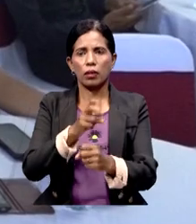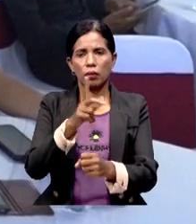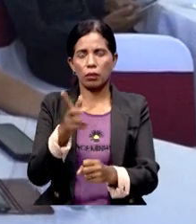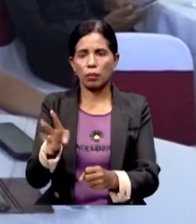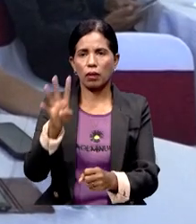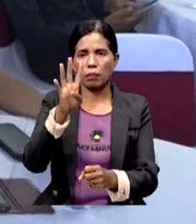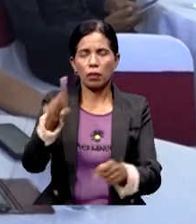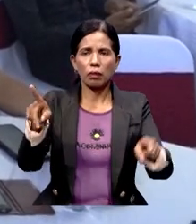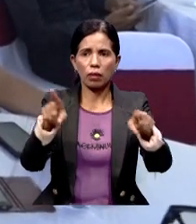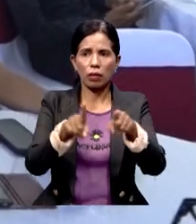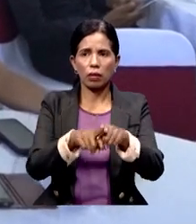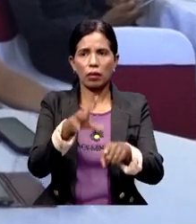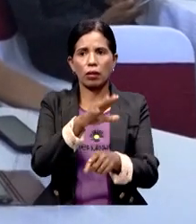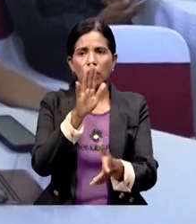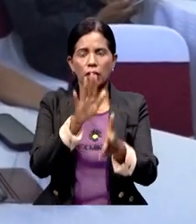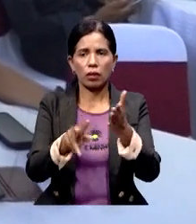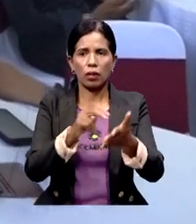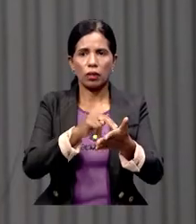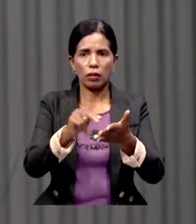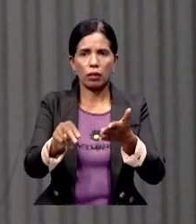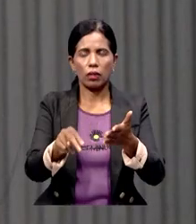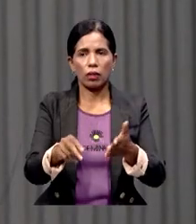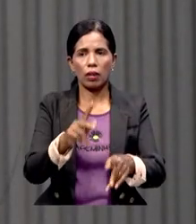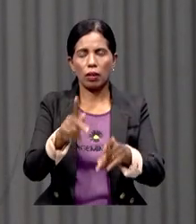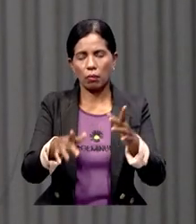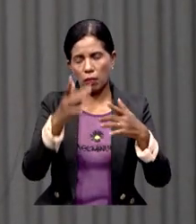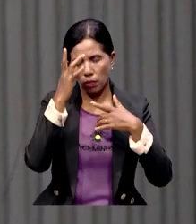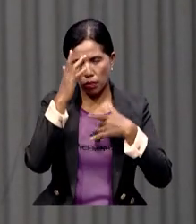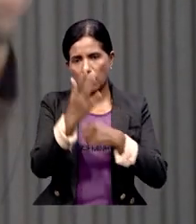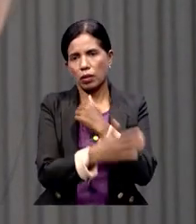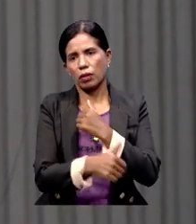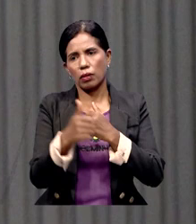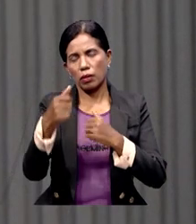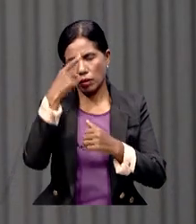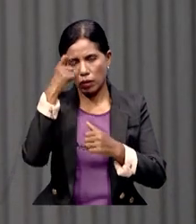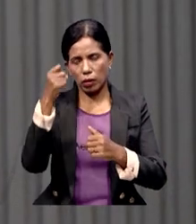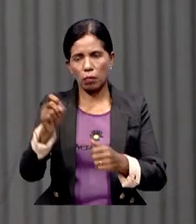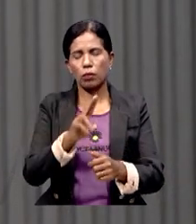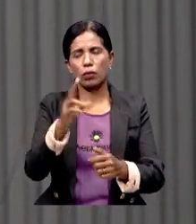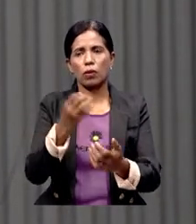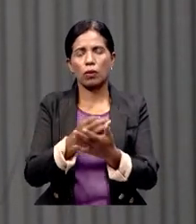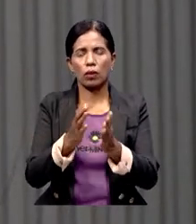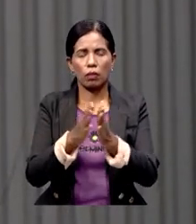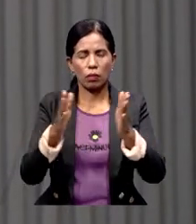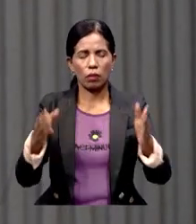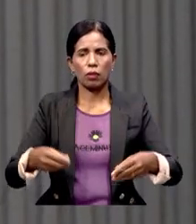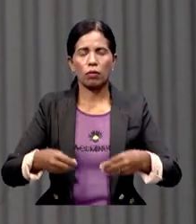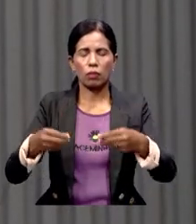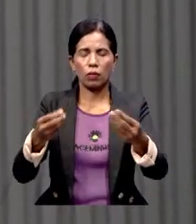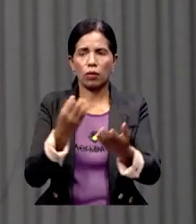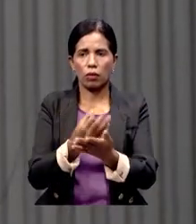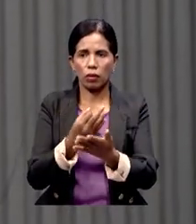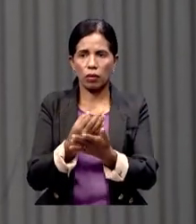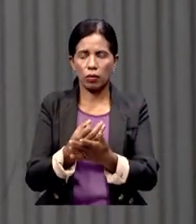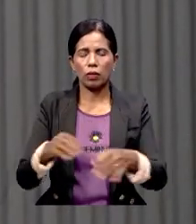Recinhat, Macanesan, reduz número transferência paciente para Ilir, também gasta o sambot, onde foi impacto para alocação orçamento